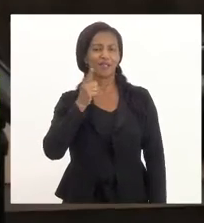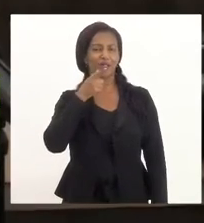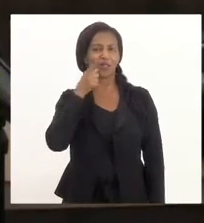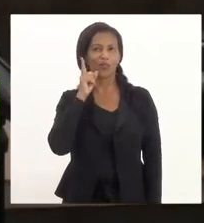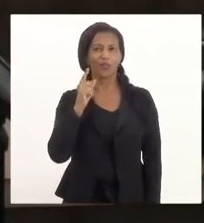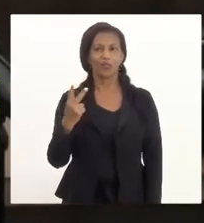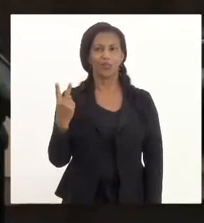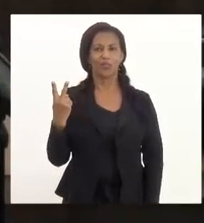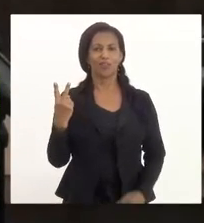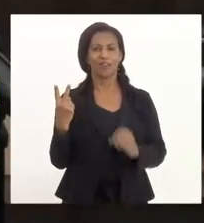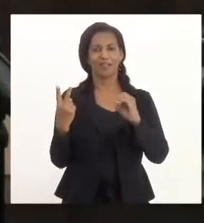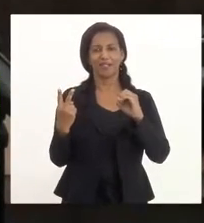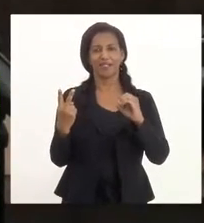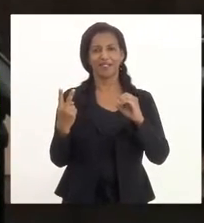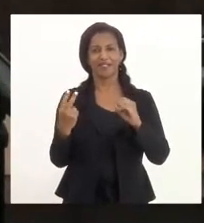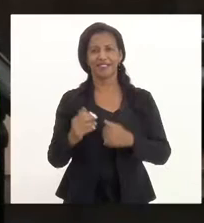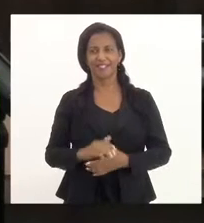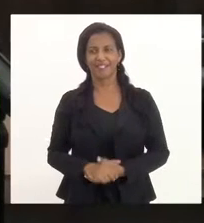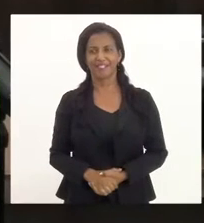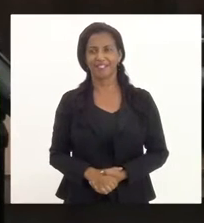por 2 a 0